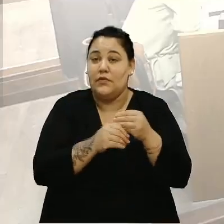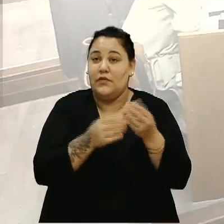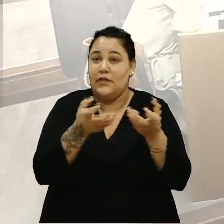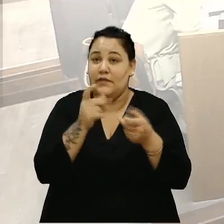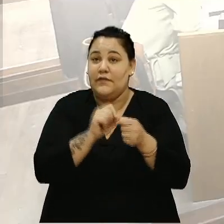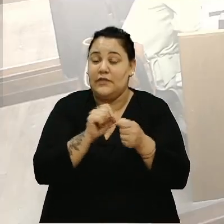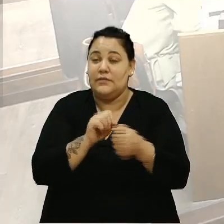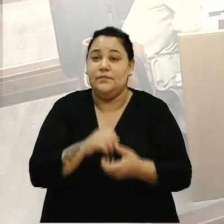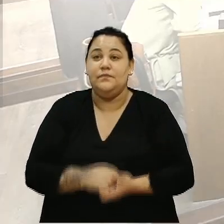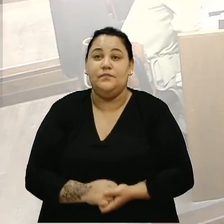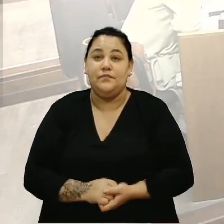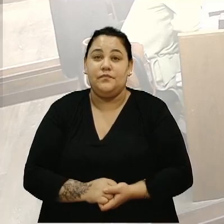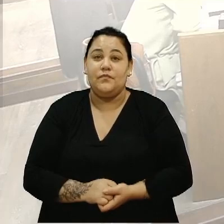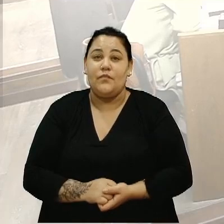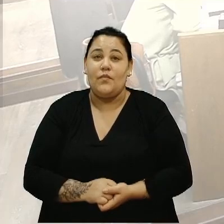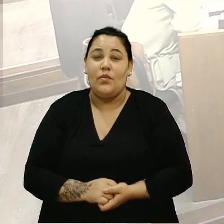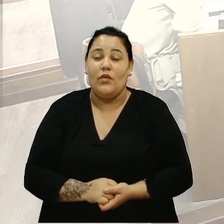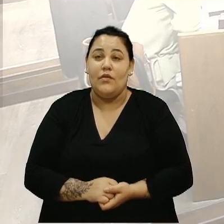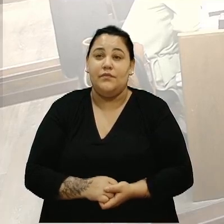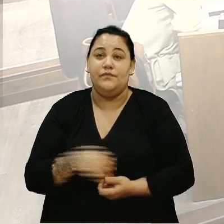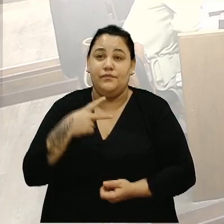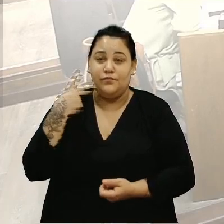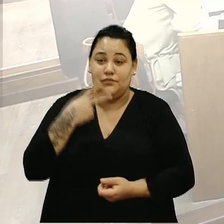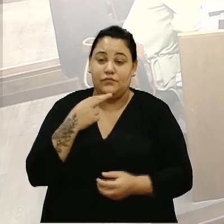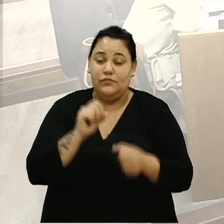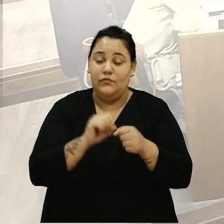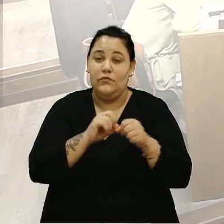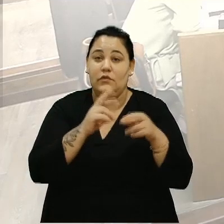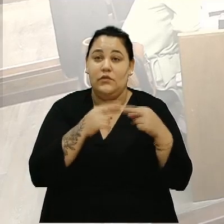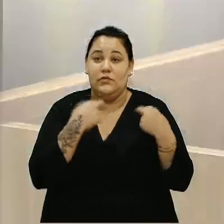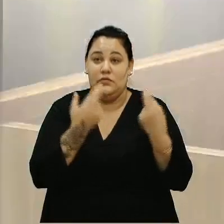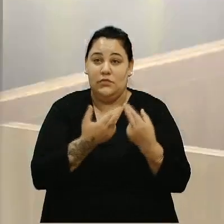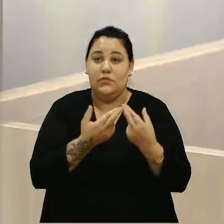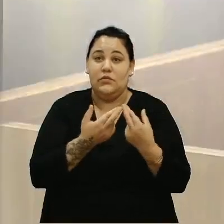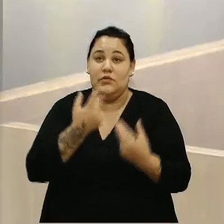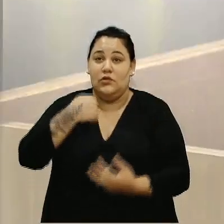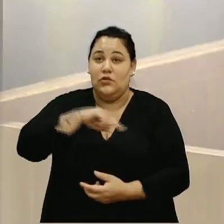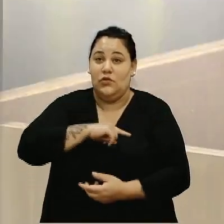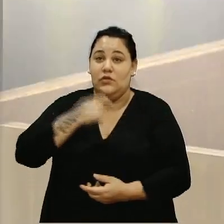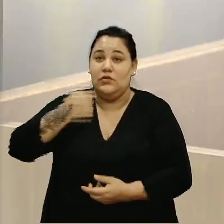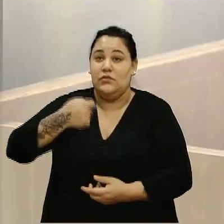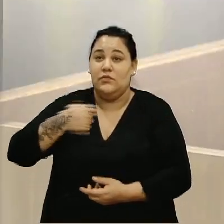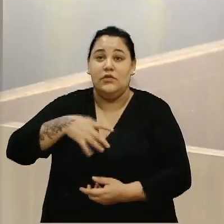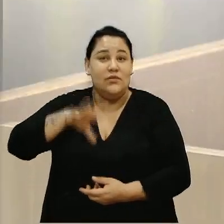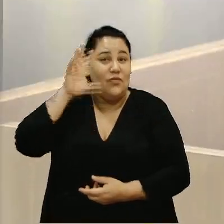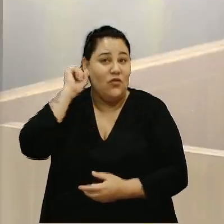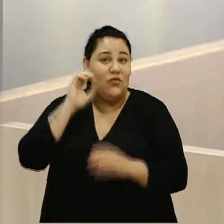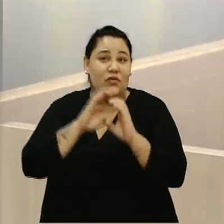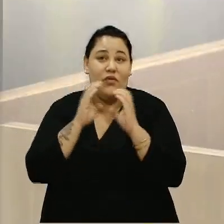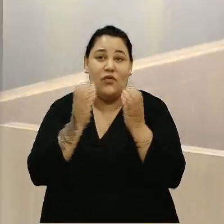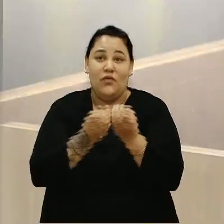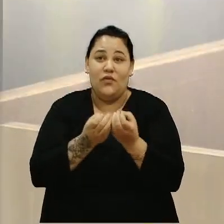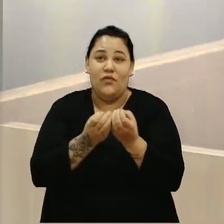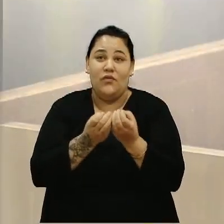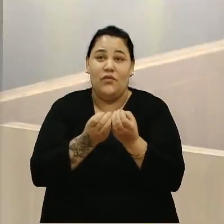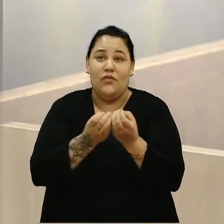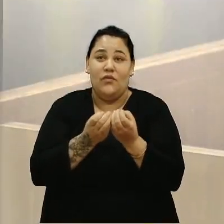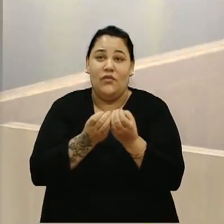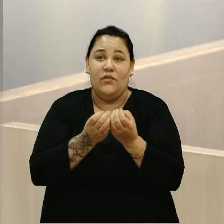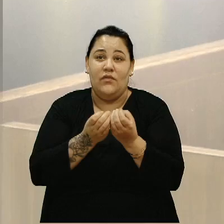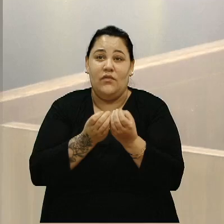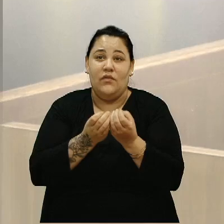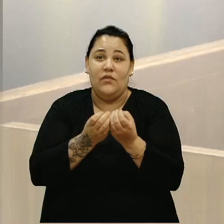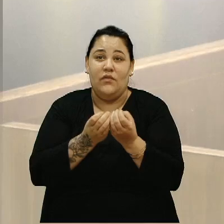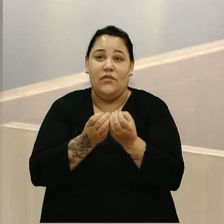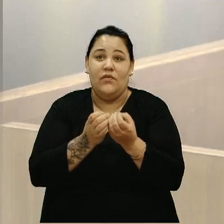nós faremos uma audiência, uma reunião, isso provavelmente, e nós temos que ouvir a comunidade. Se for rapidamente ao